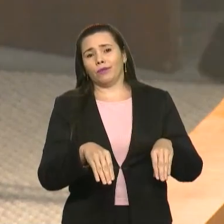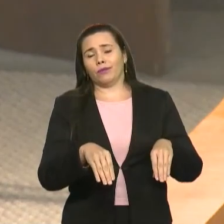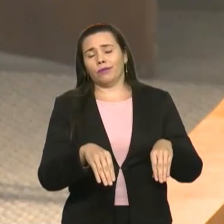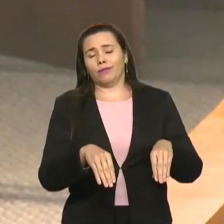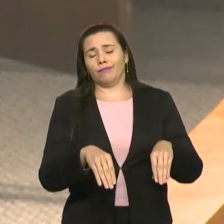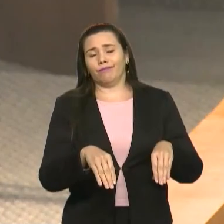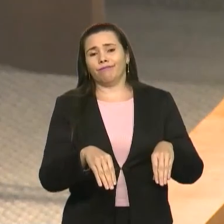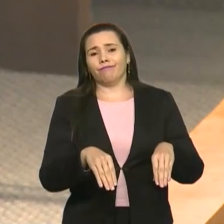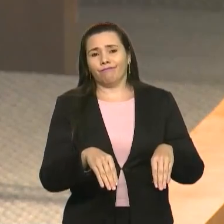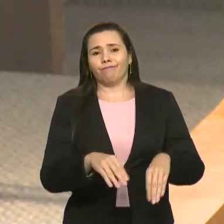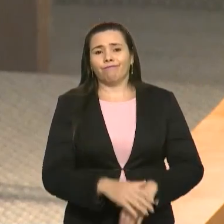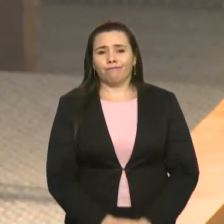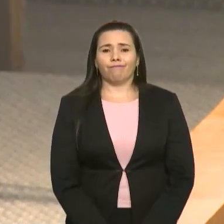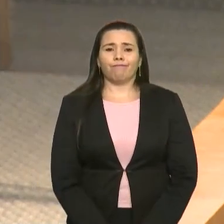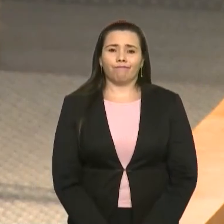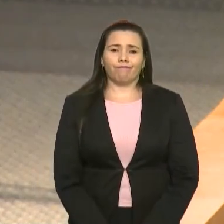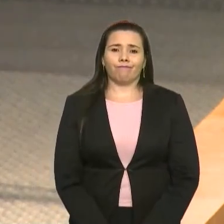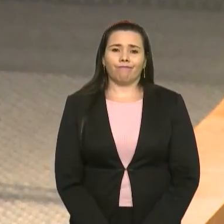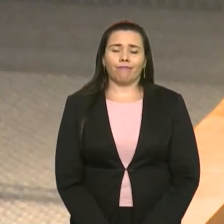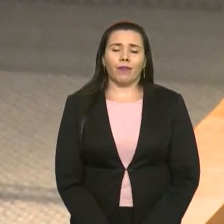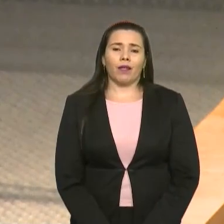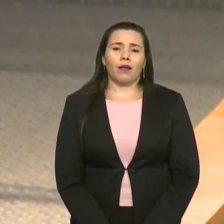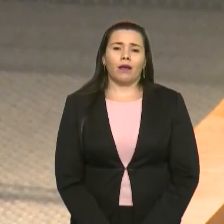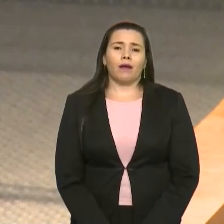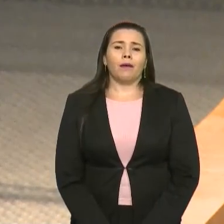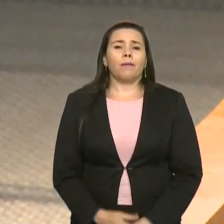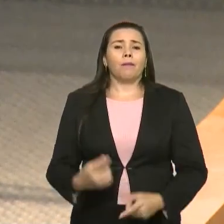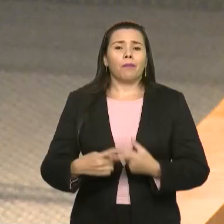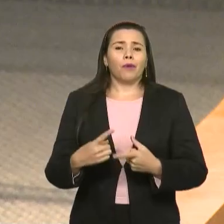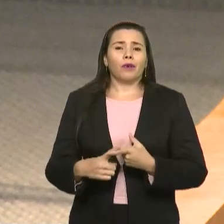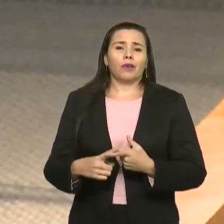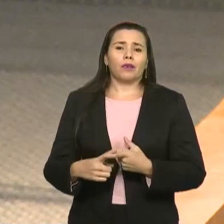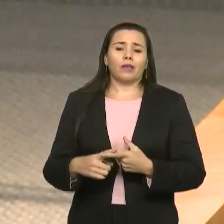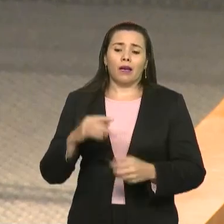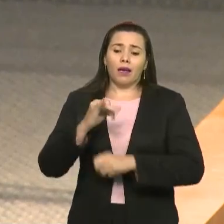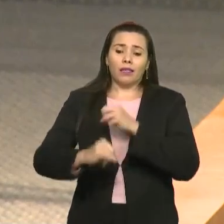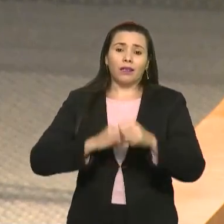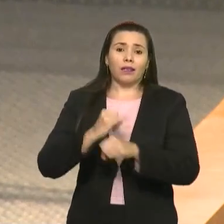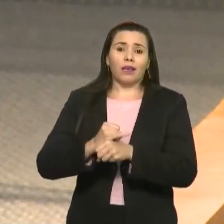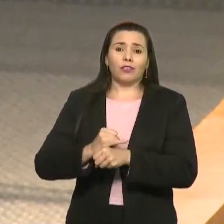rápido via internet. Sucesso a todos que contribuíram para o desenvolvimento do jornal Estado do Maranhão.